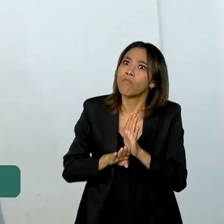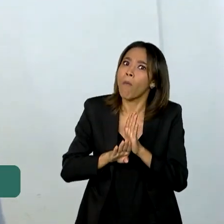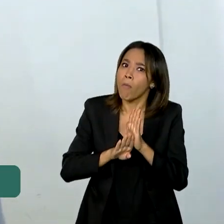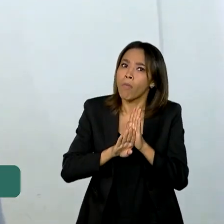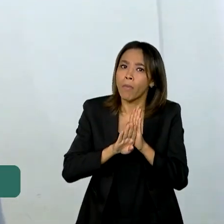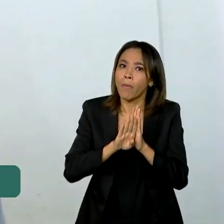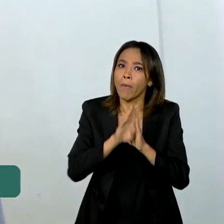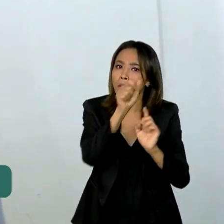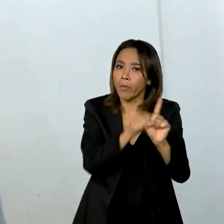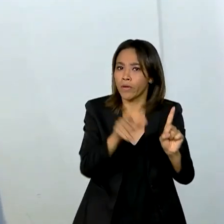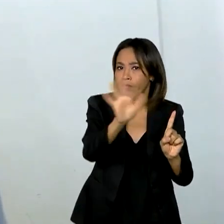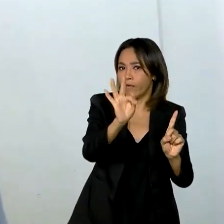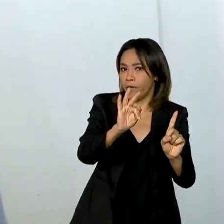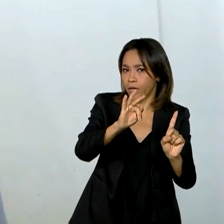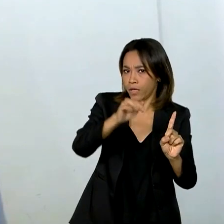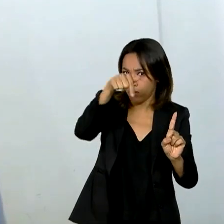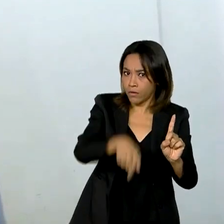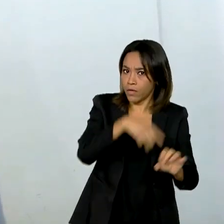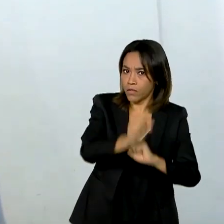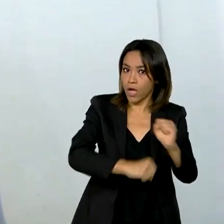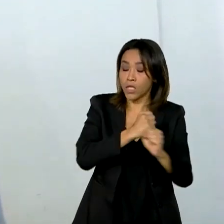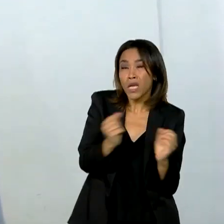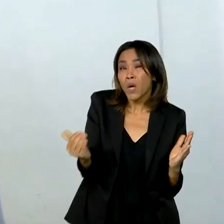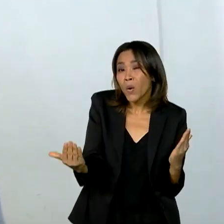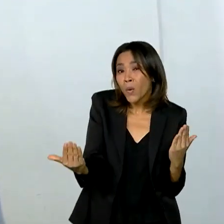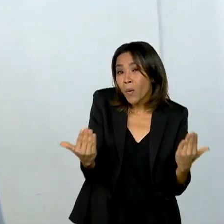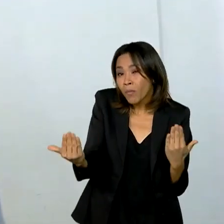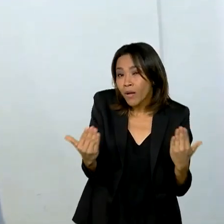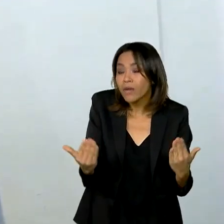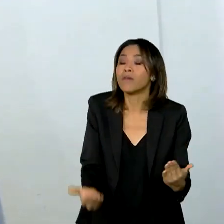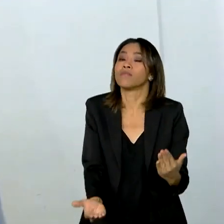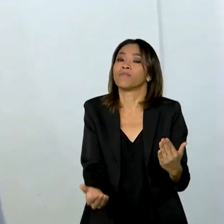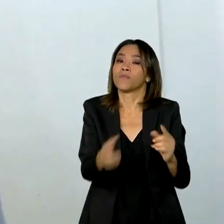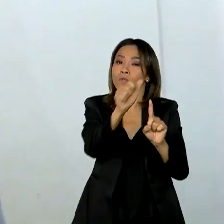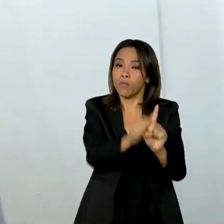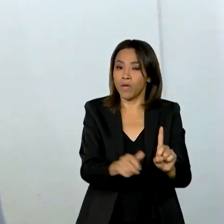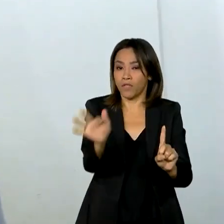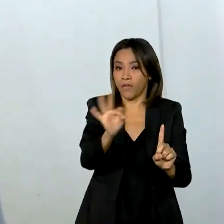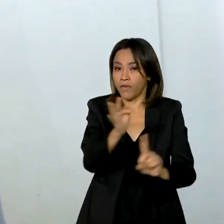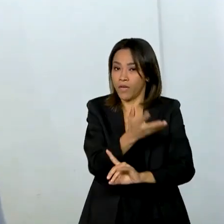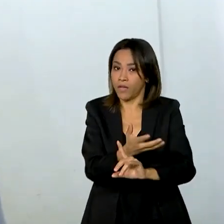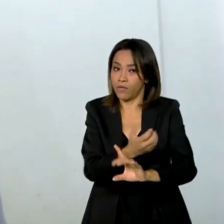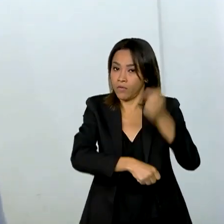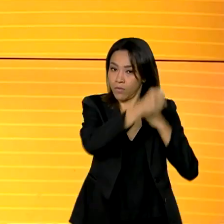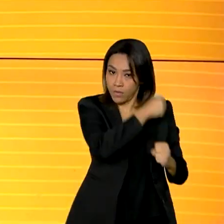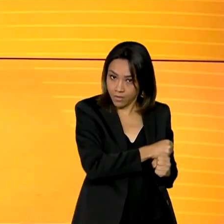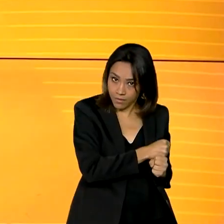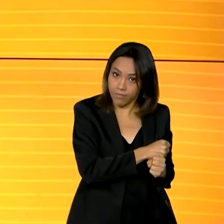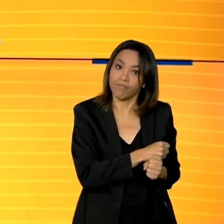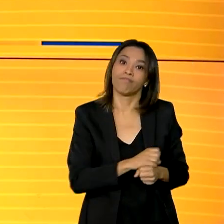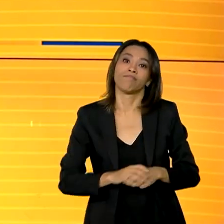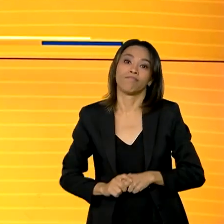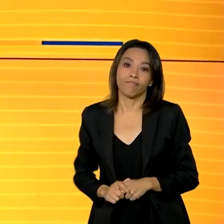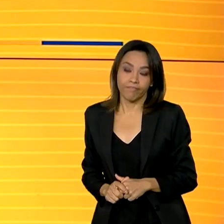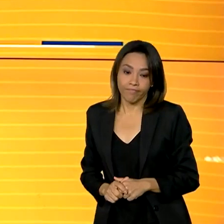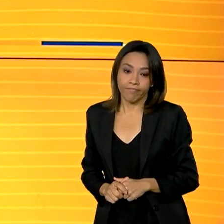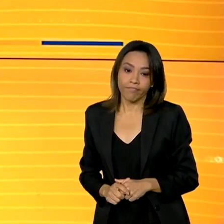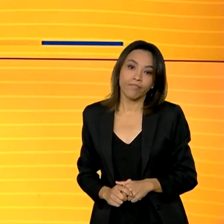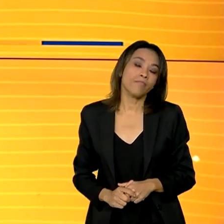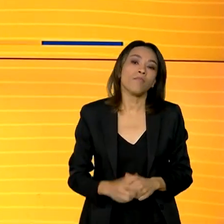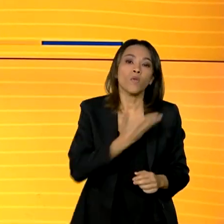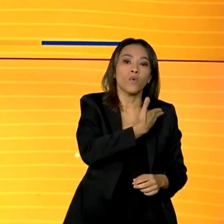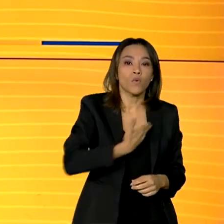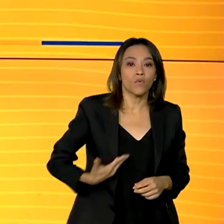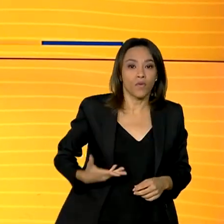fevereiro de 2024 em comparação com fevereiro de 2023. O governo